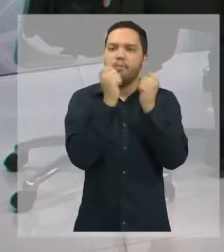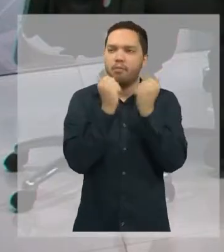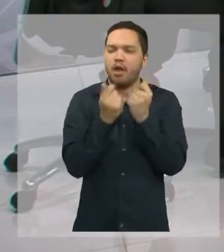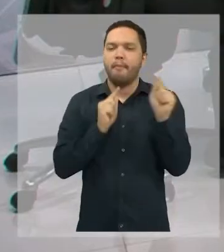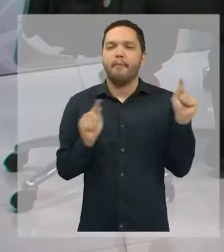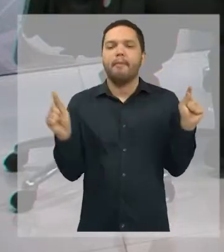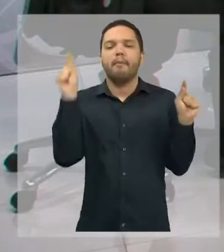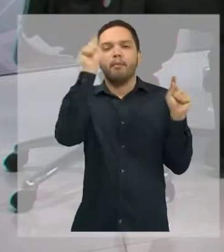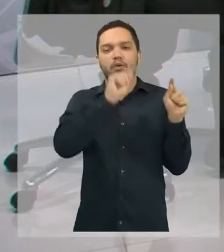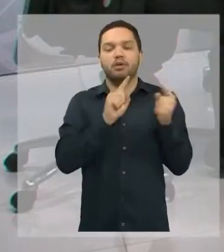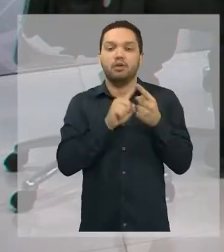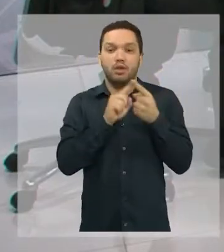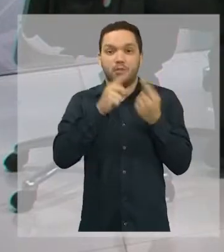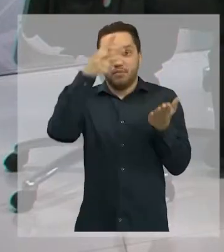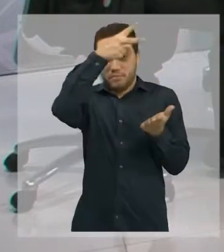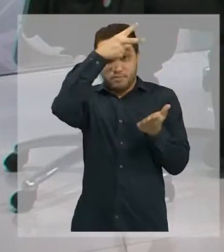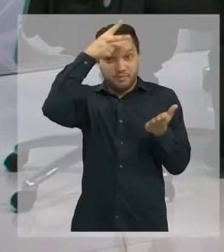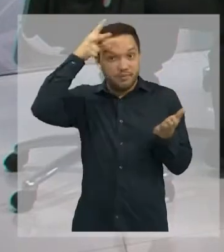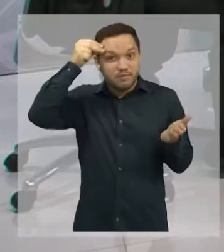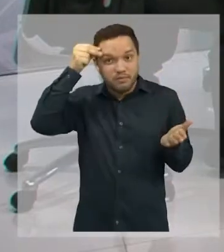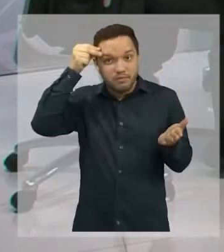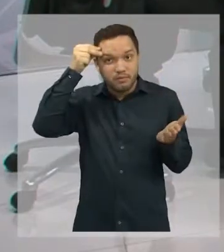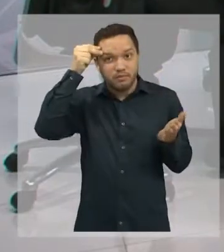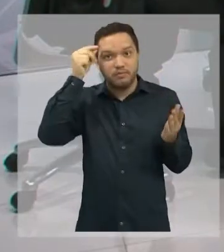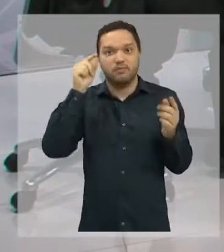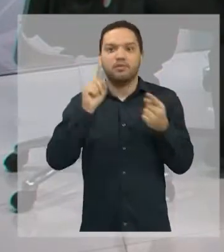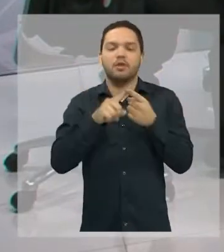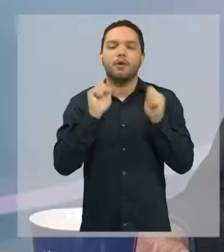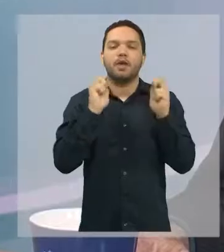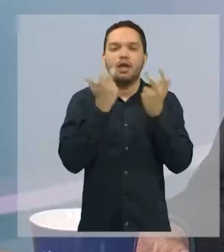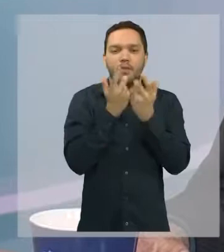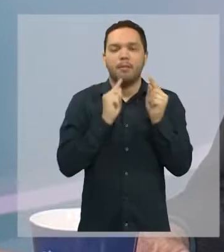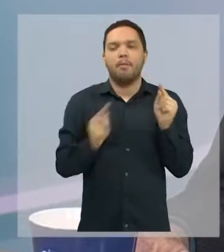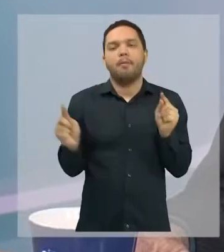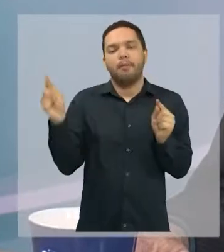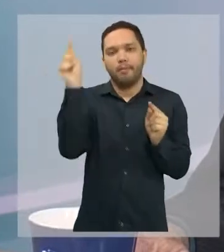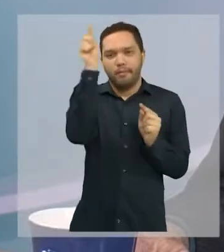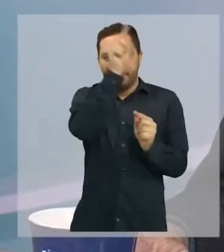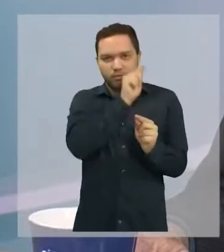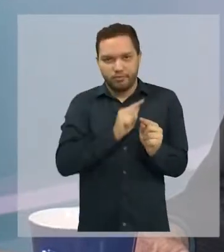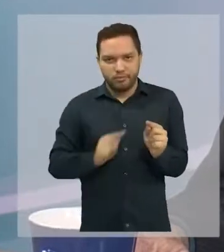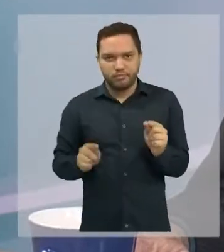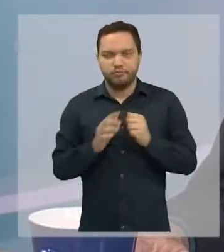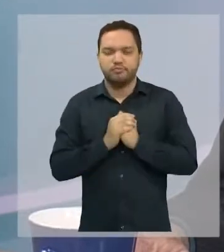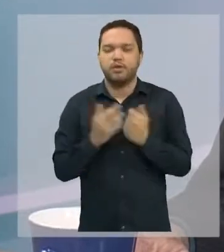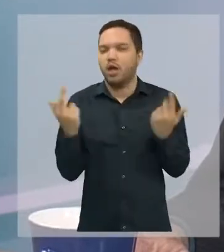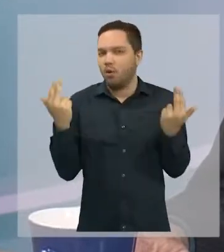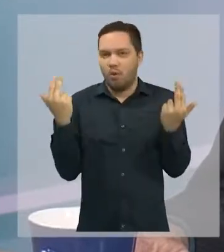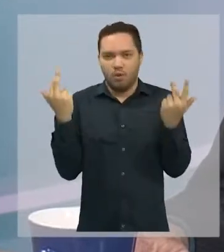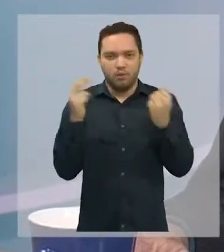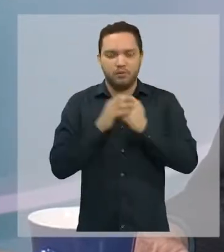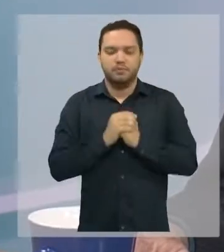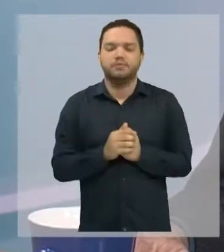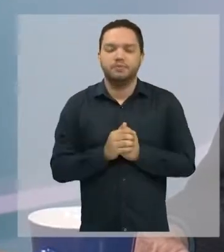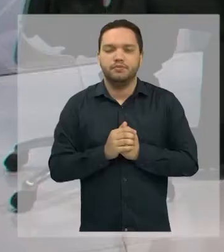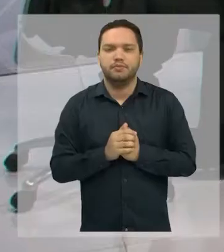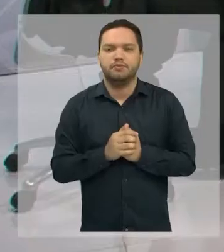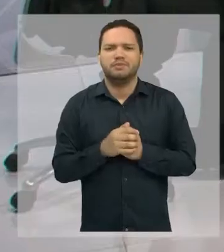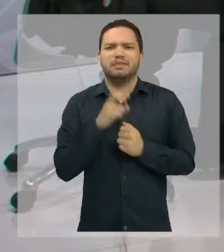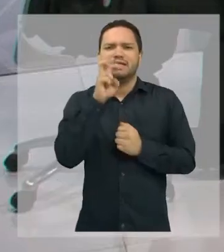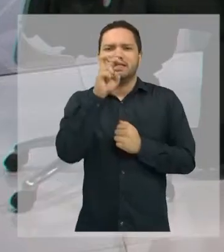assembleias legislativas e as prefeituras municipais e as respectivas câmaras de cada uma das nossas mais